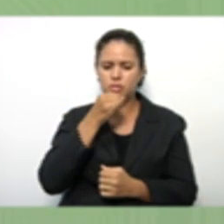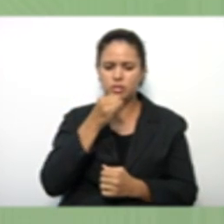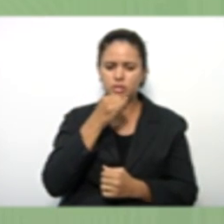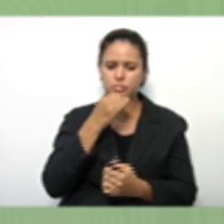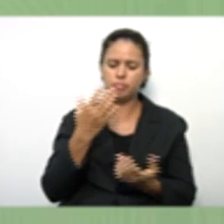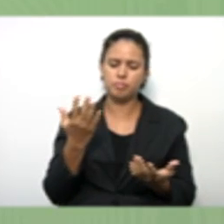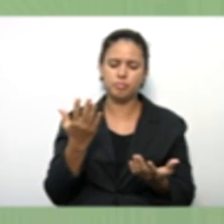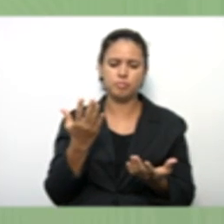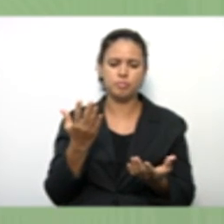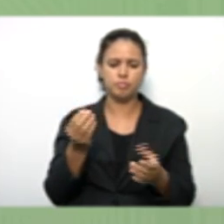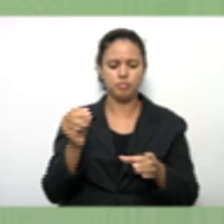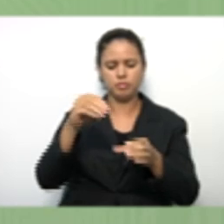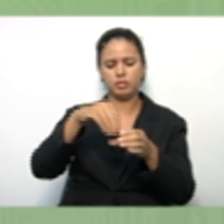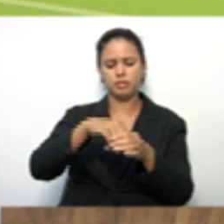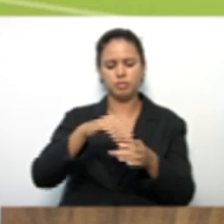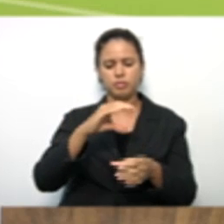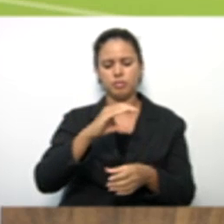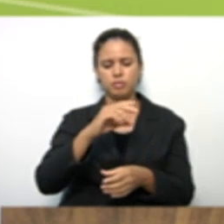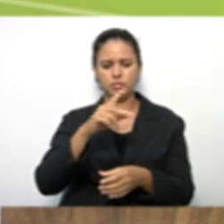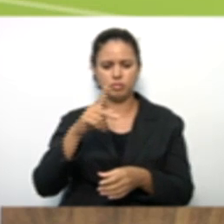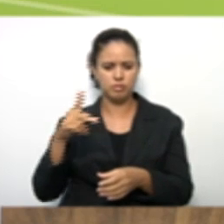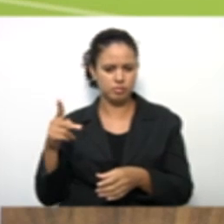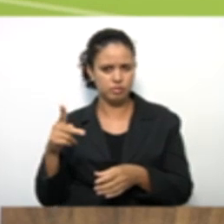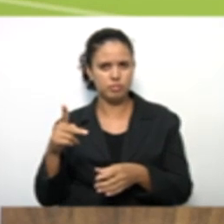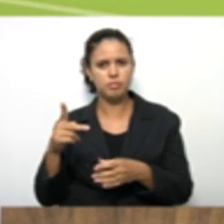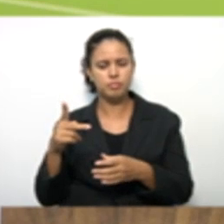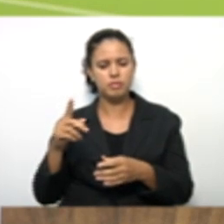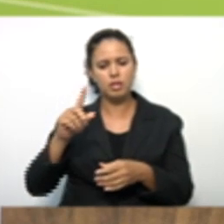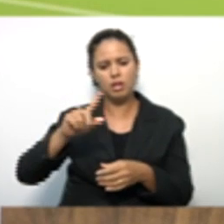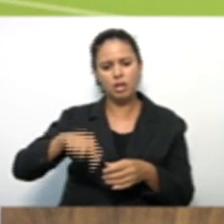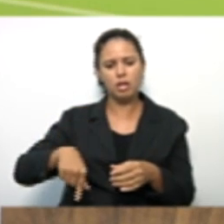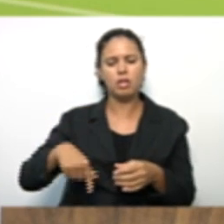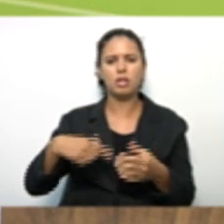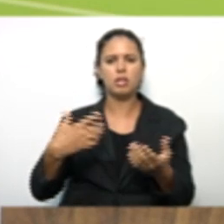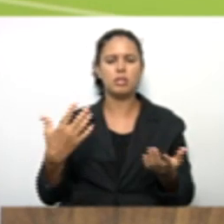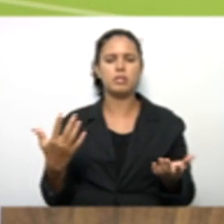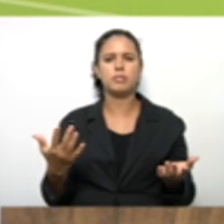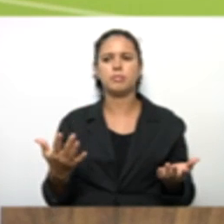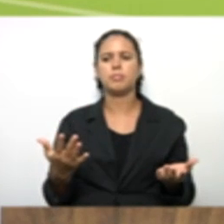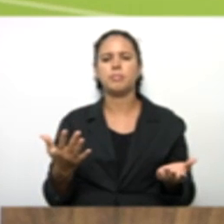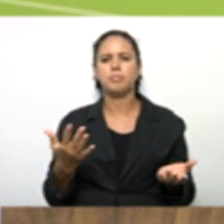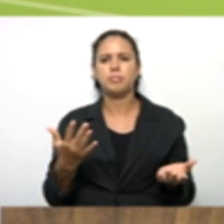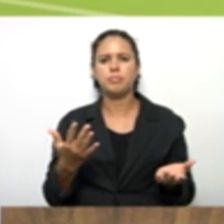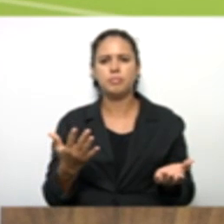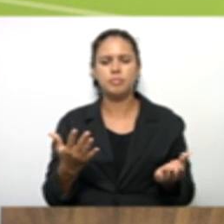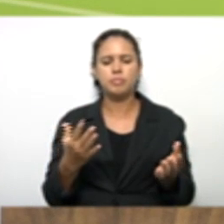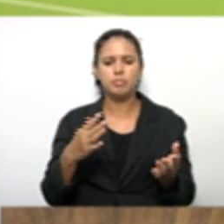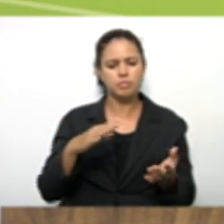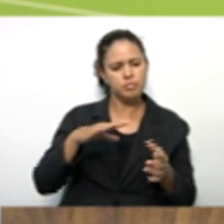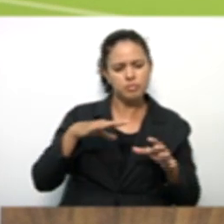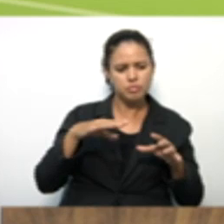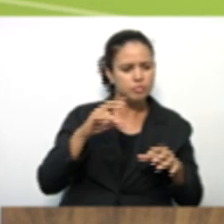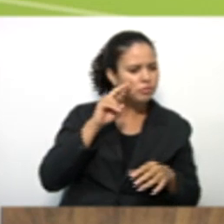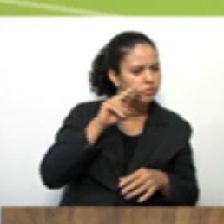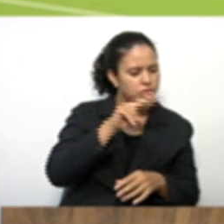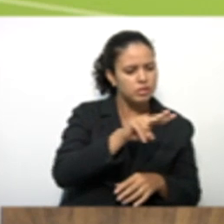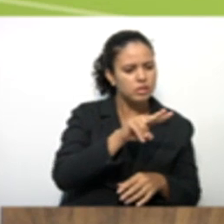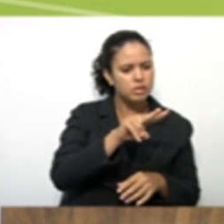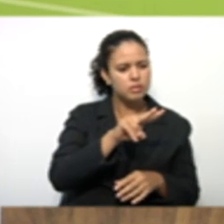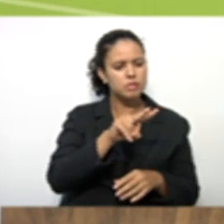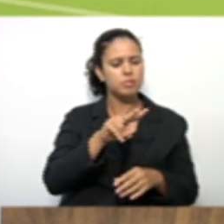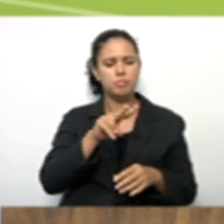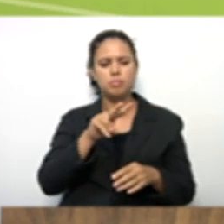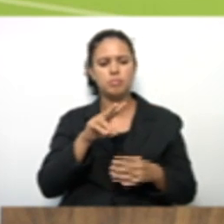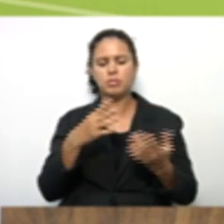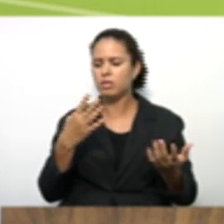seriam, como nós falamos, né, a parte material ou a parte parte tangível e a parte